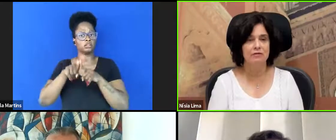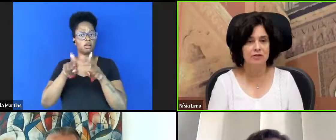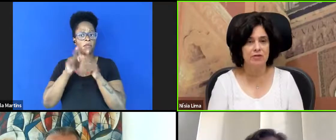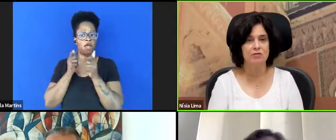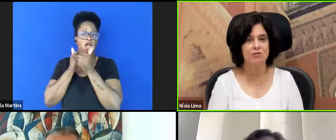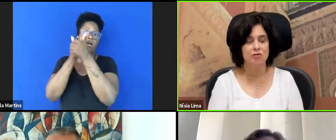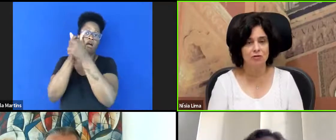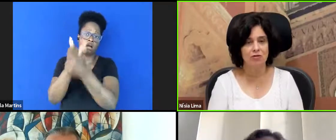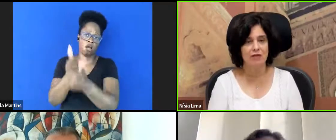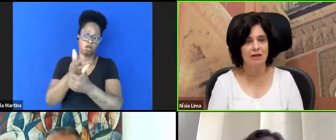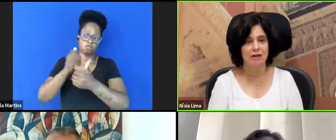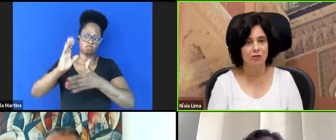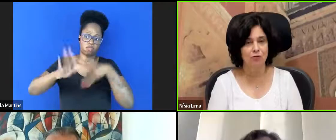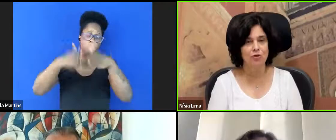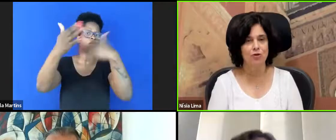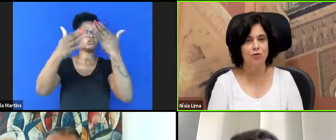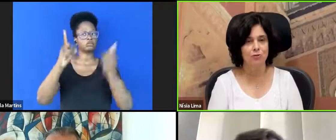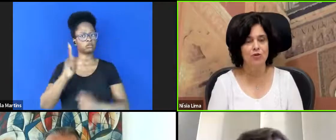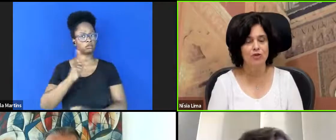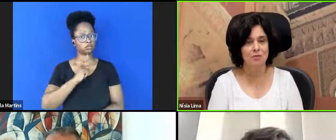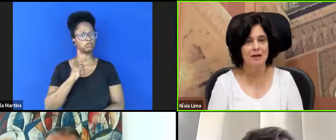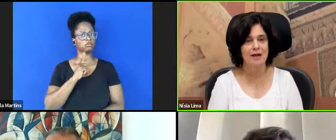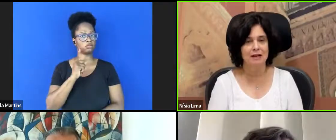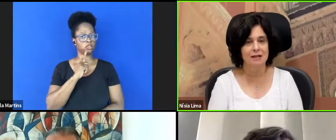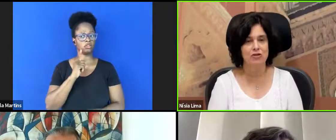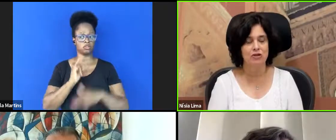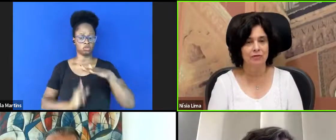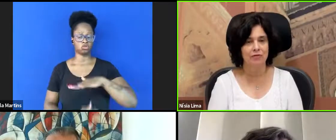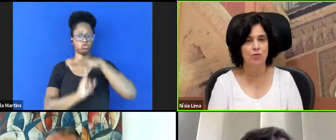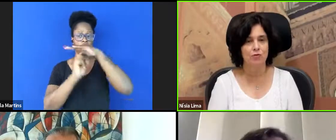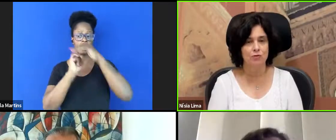grandes avanços do Instituto Ageu